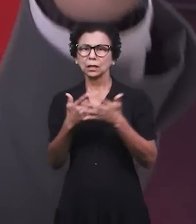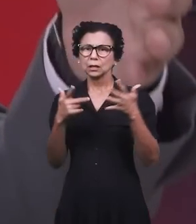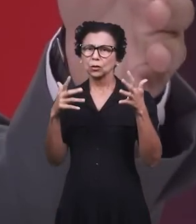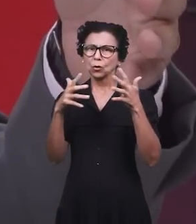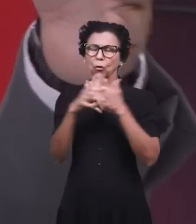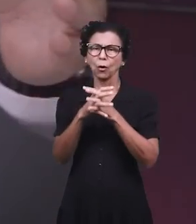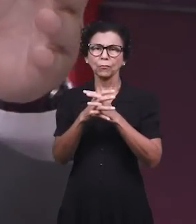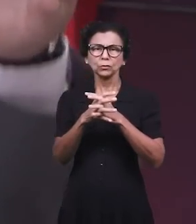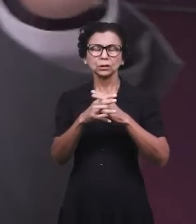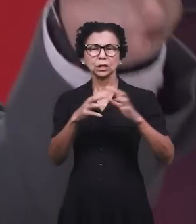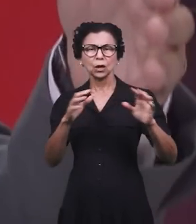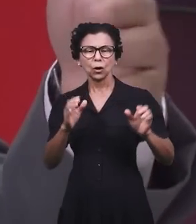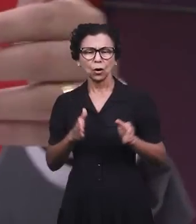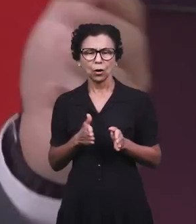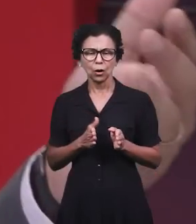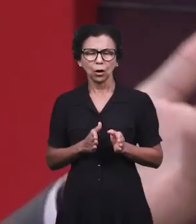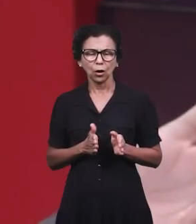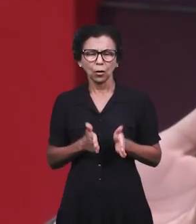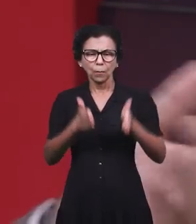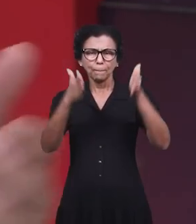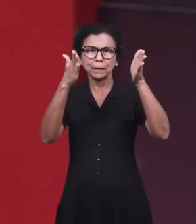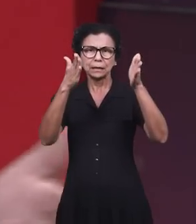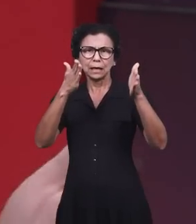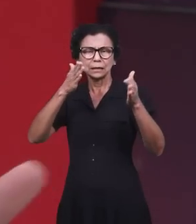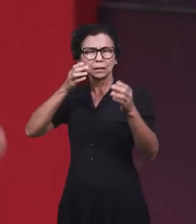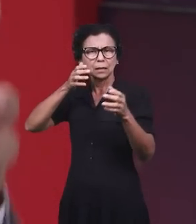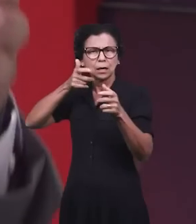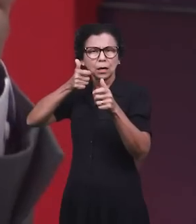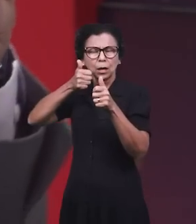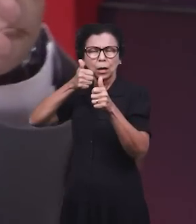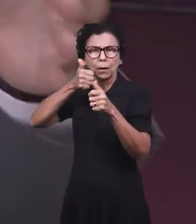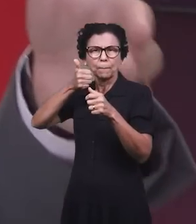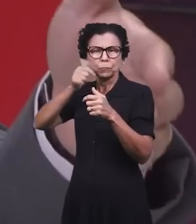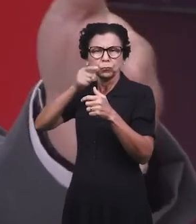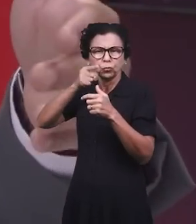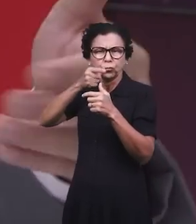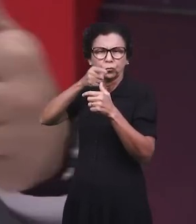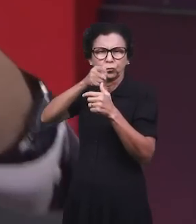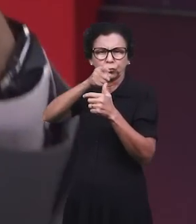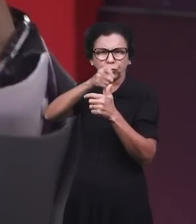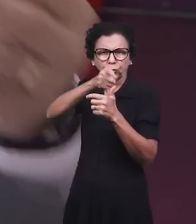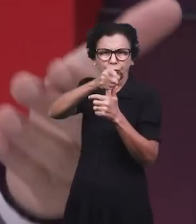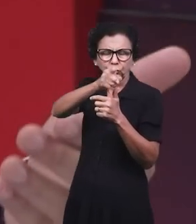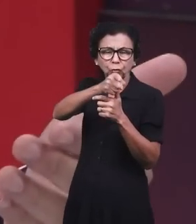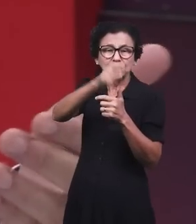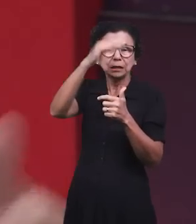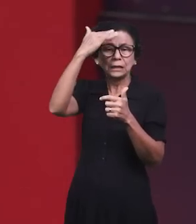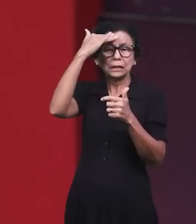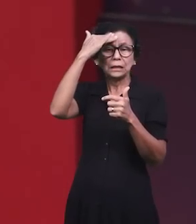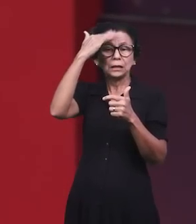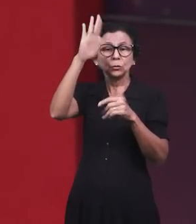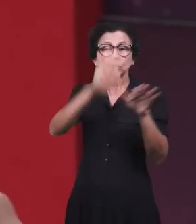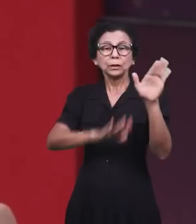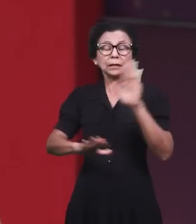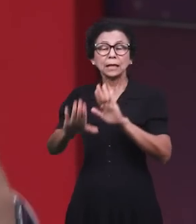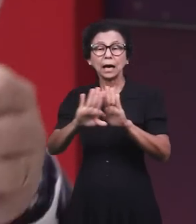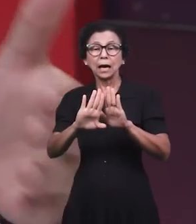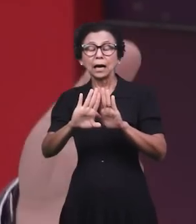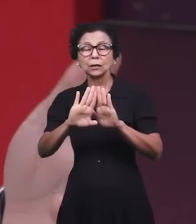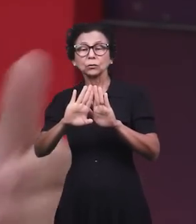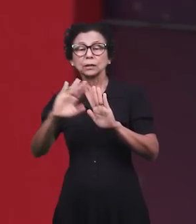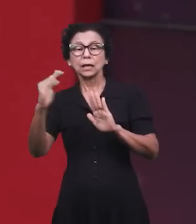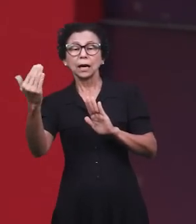furar essa viga, furar esse pilar, mas olha, isso não pode, estruturalmente você vai ferir o projeto estrutural. Então, às